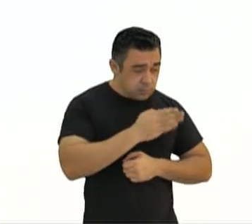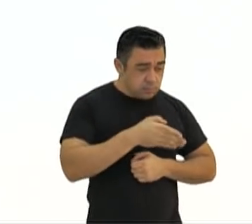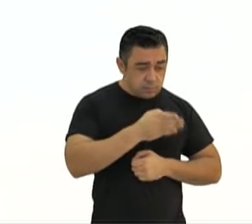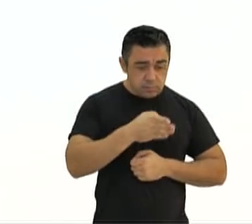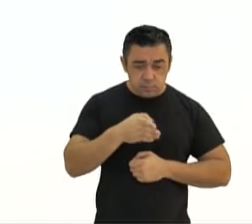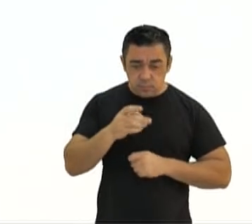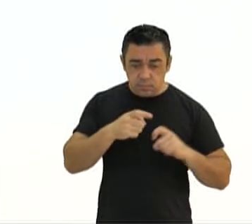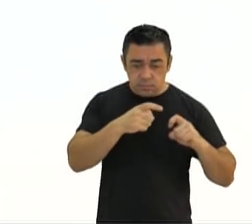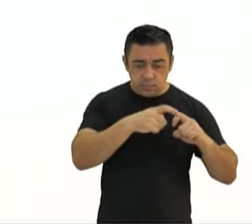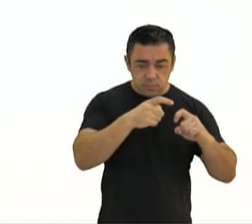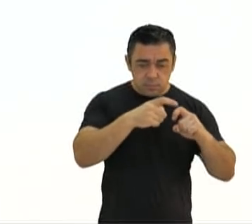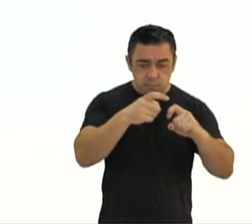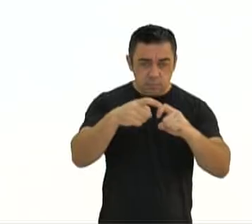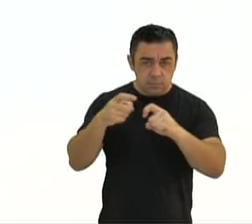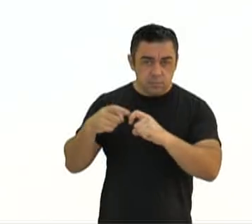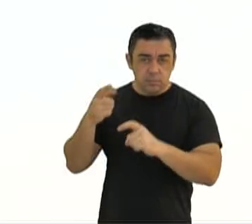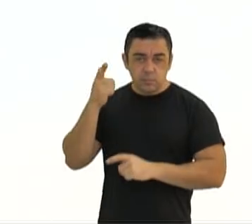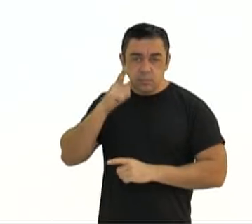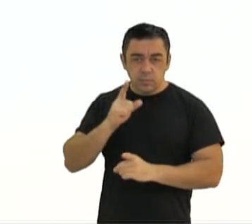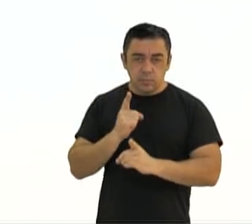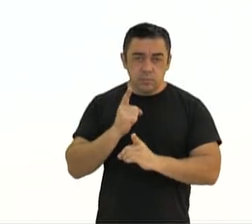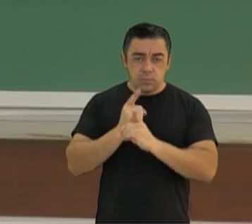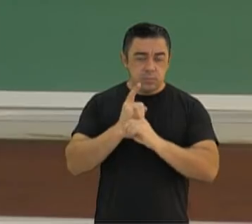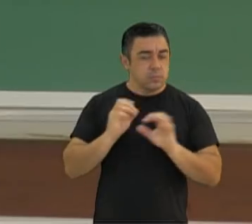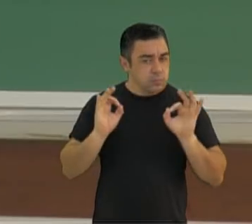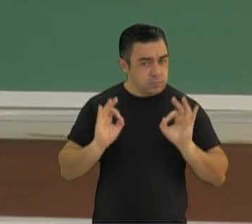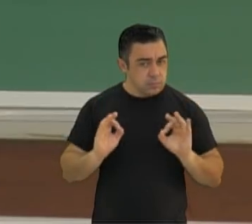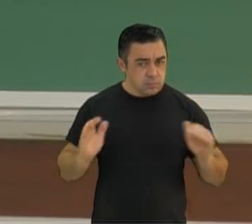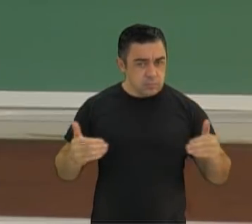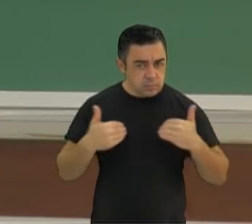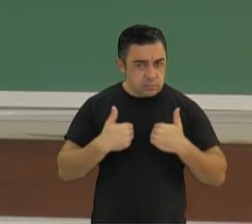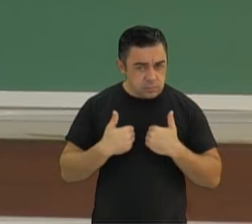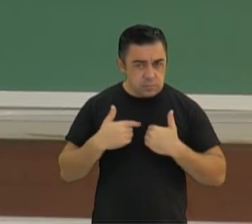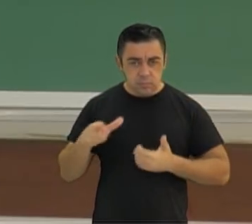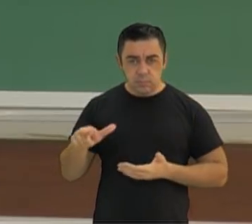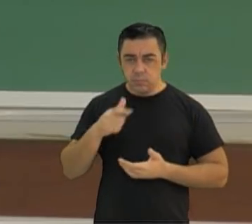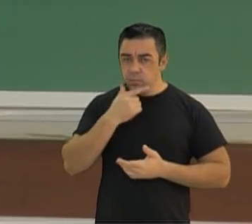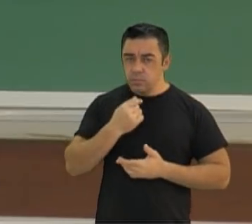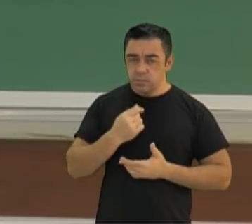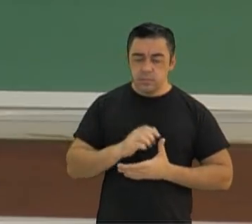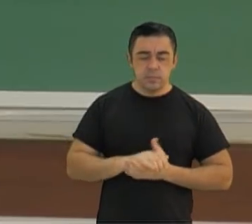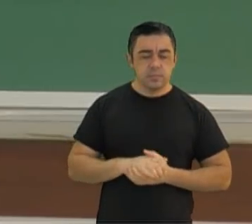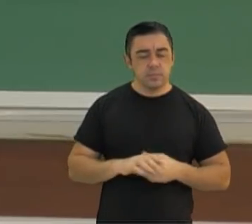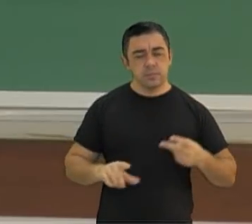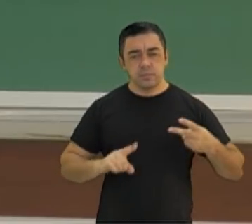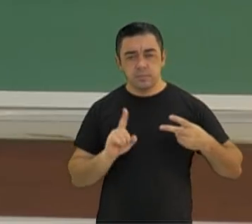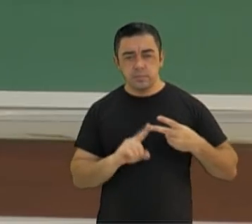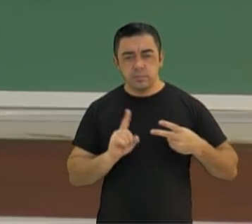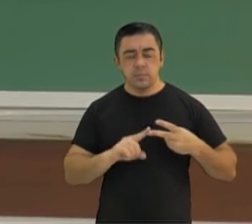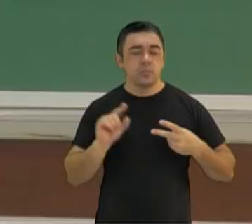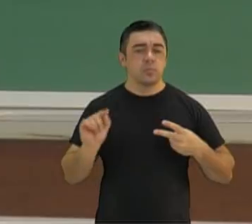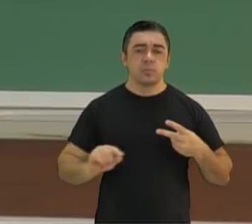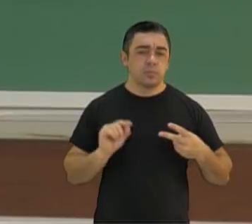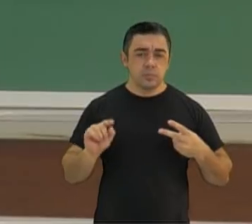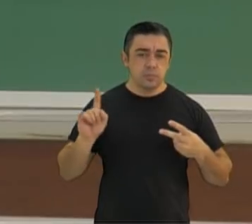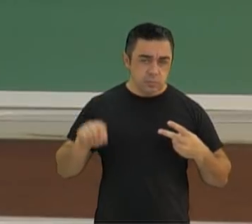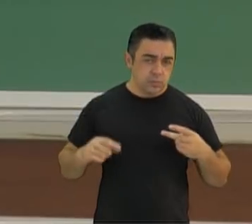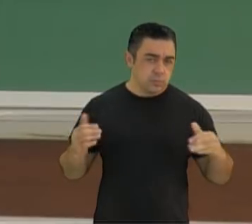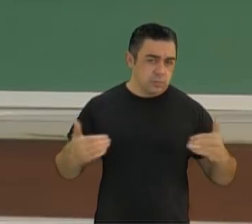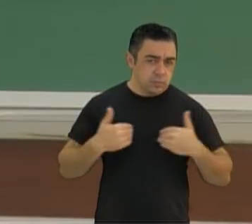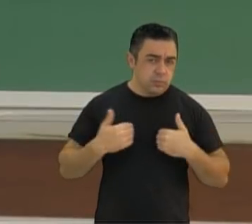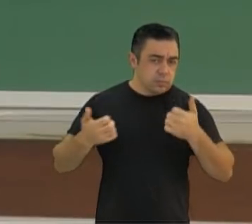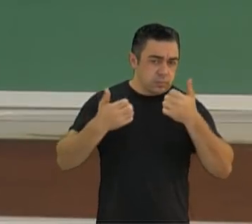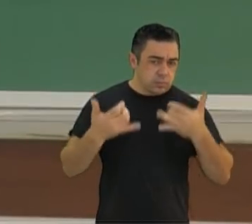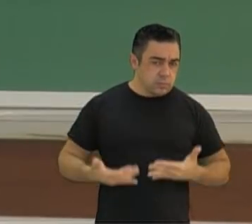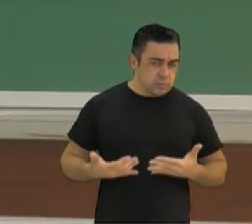médicos até chegar a um diagnóstico correto sobre a situação do Murilo. Depois, o que é o espectro